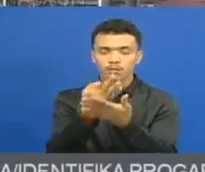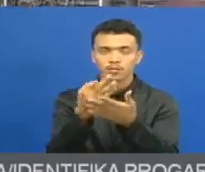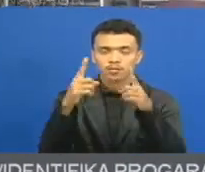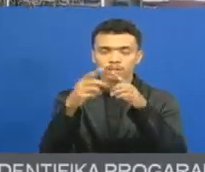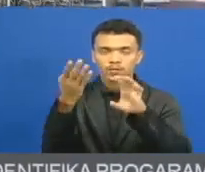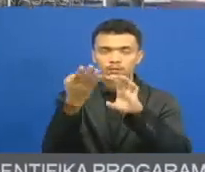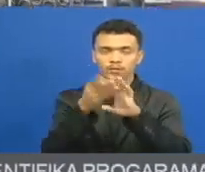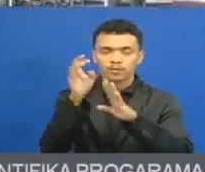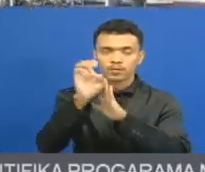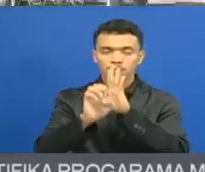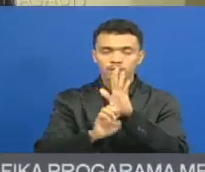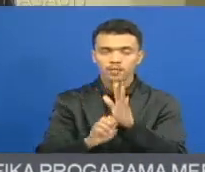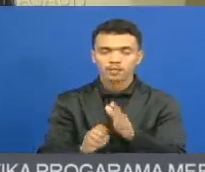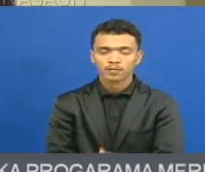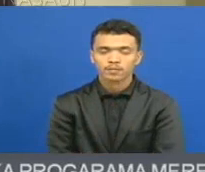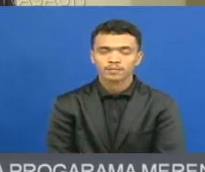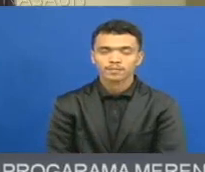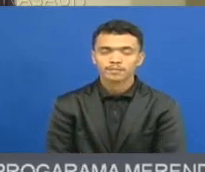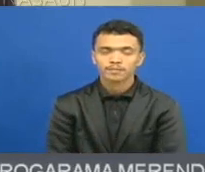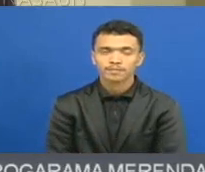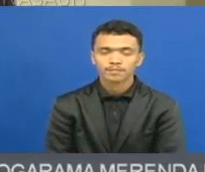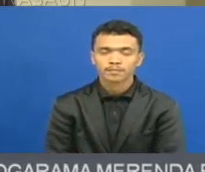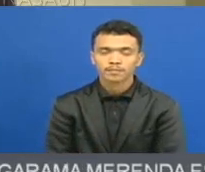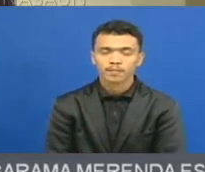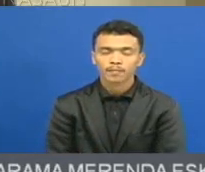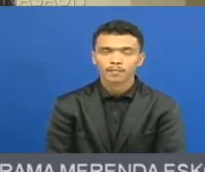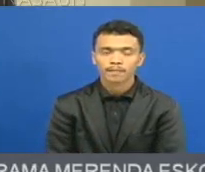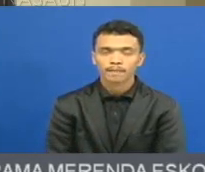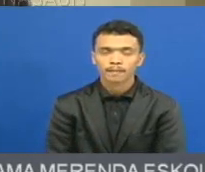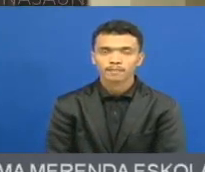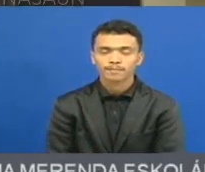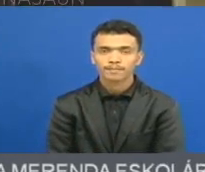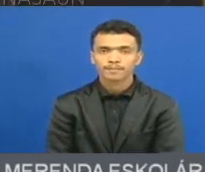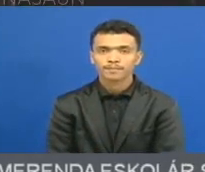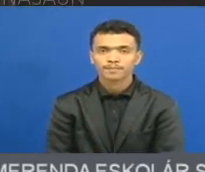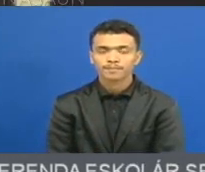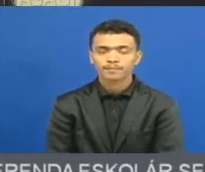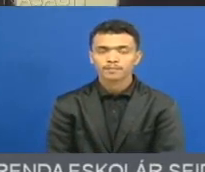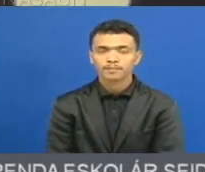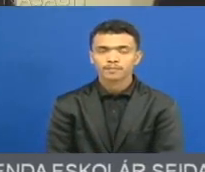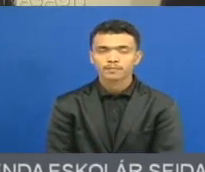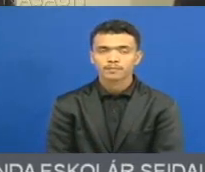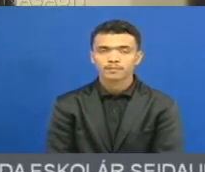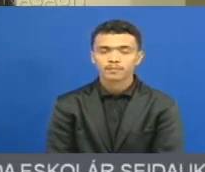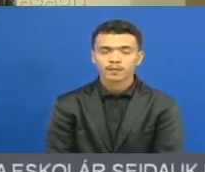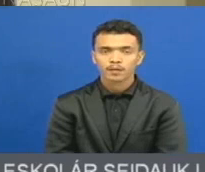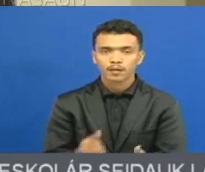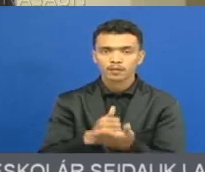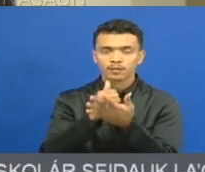para cofre Estado. Agora dá uma ia fazer uma ia fazer requisição de materiais, então sirva montar, né? Atendimento ainda,